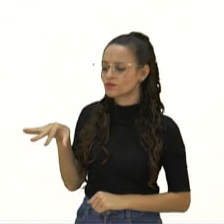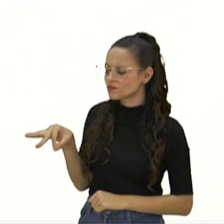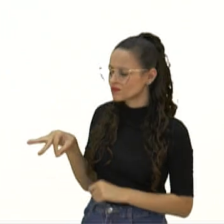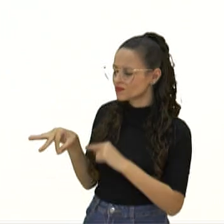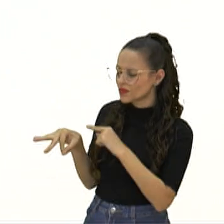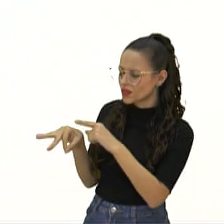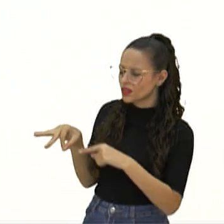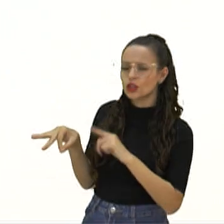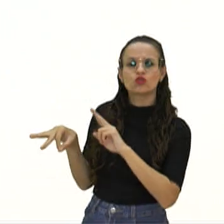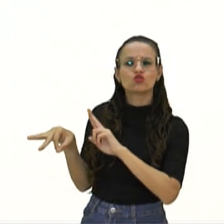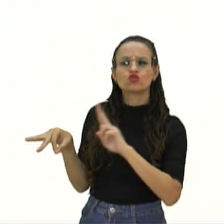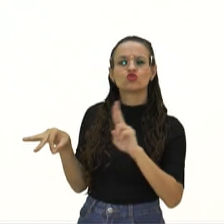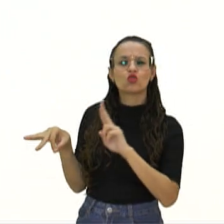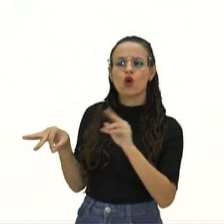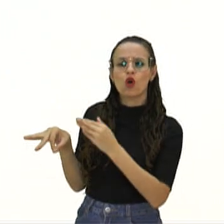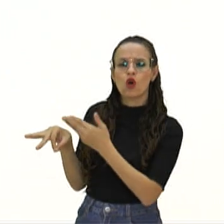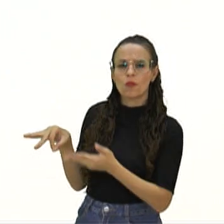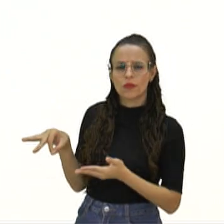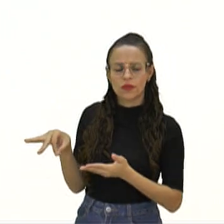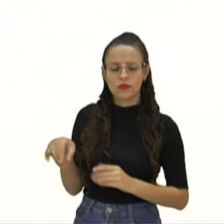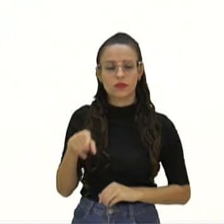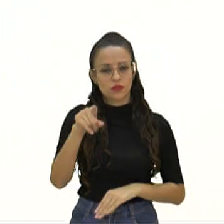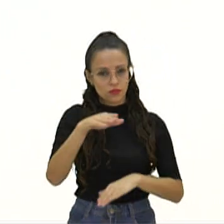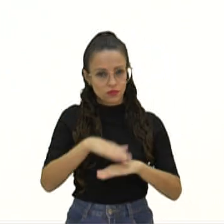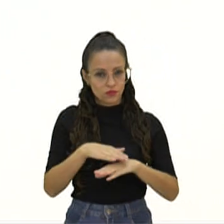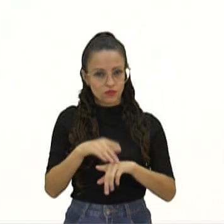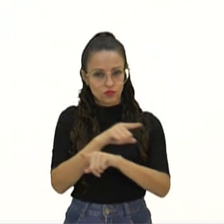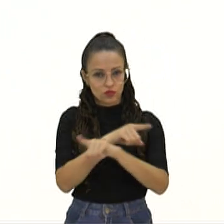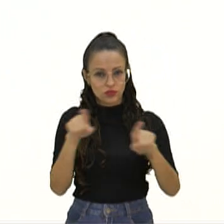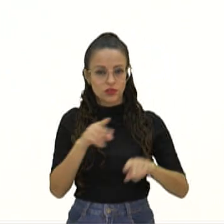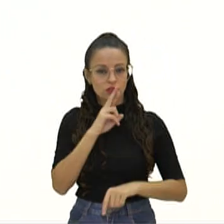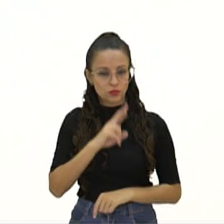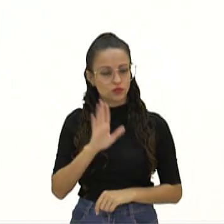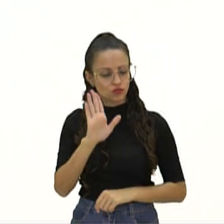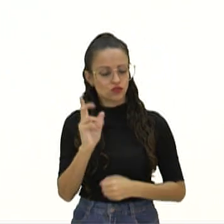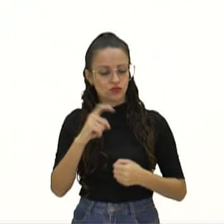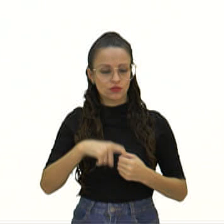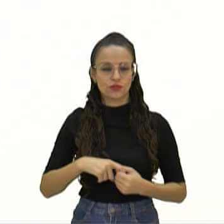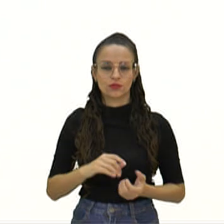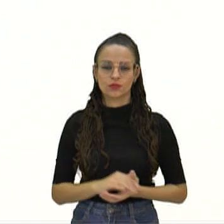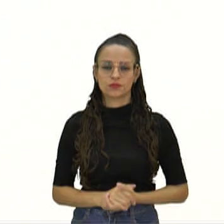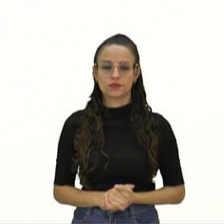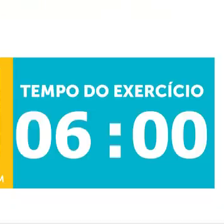vestíbulo feminino. Deixo mais um tempinho para vocês resolverem, até daqui a pouquinho.